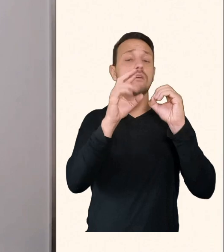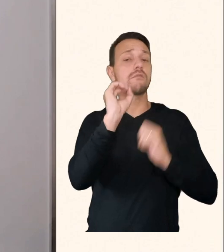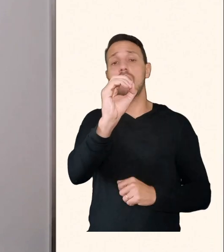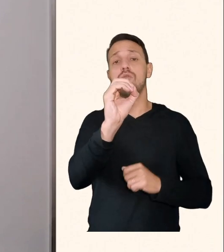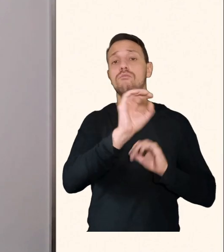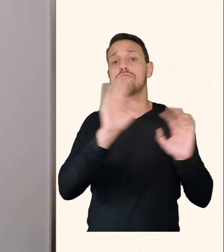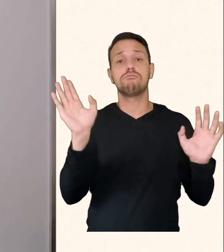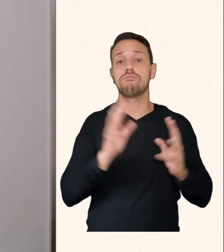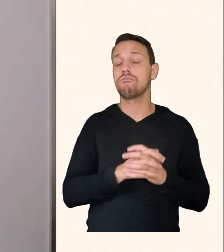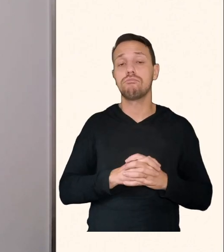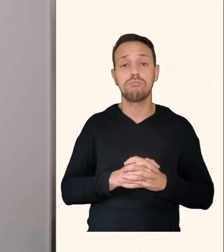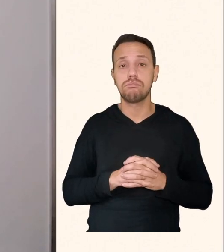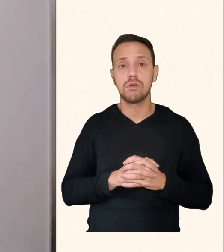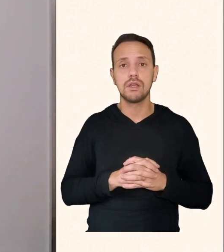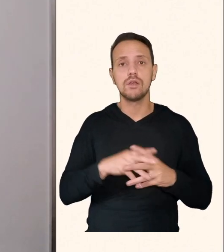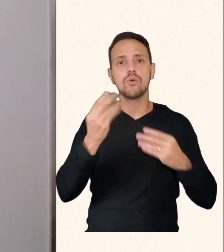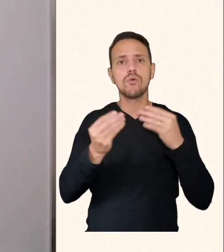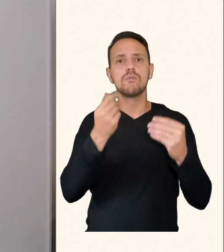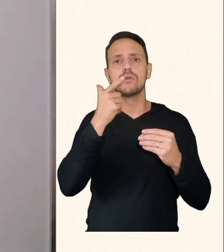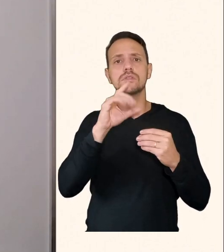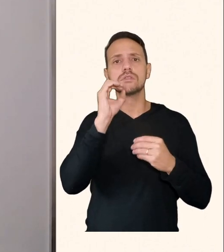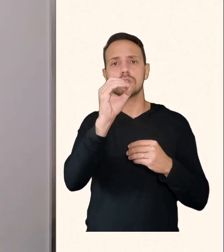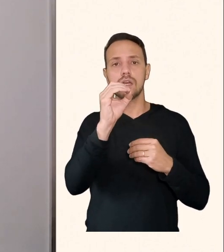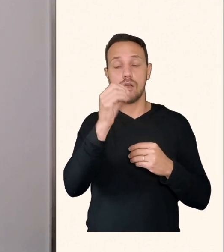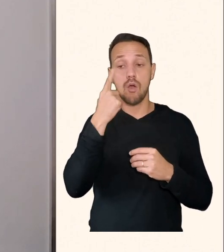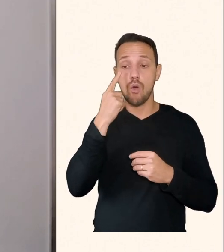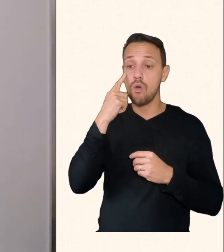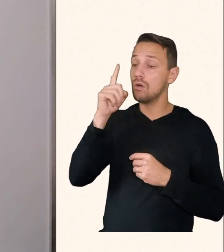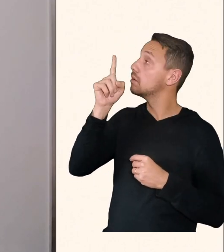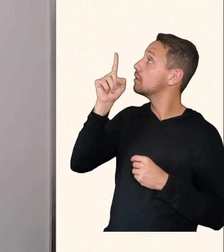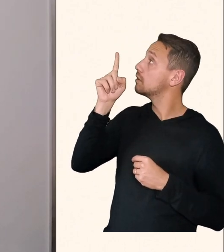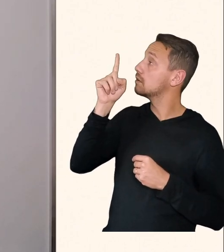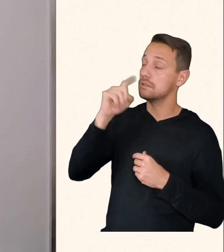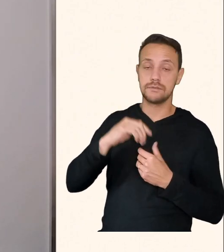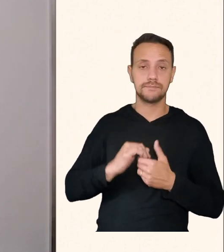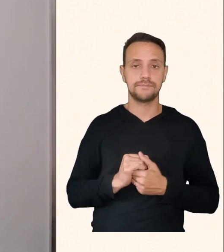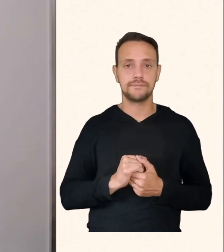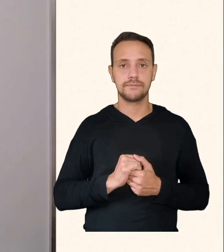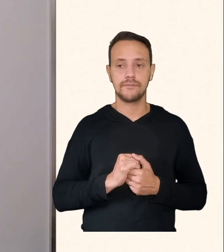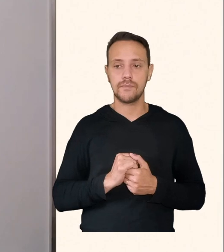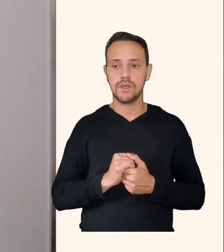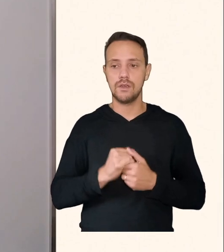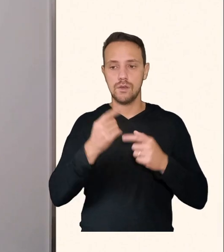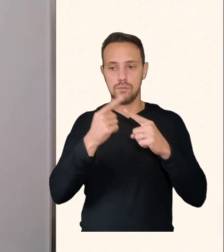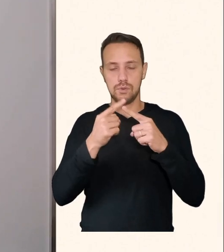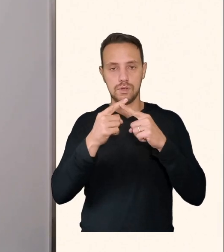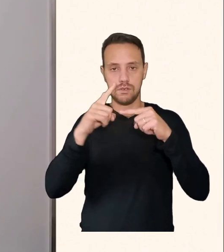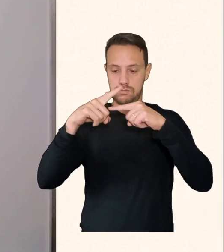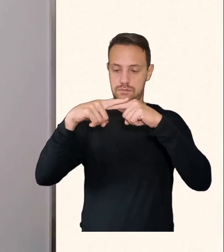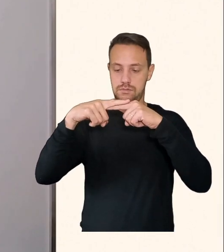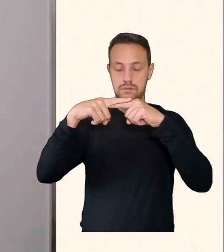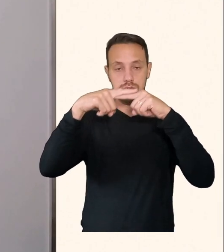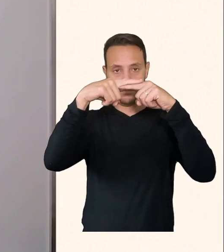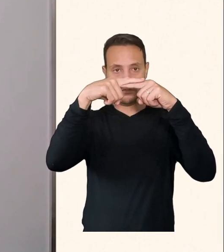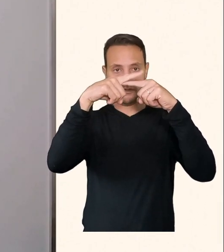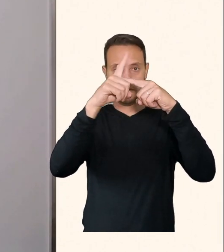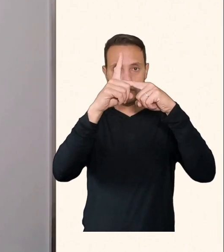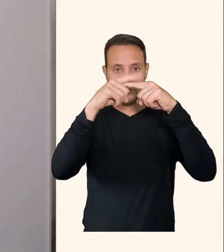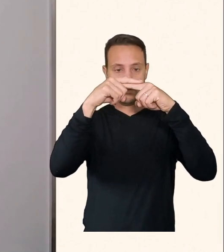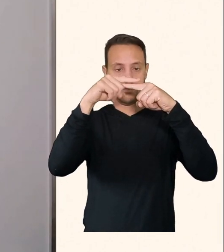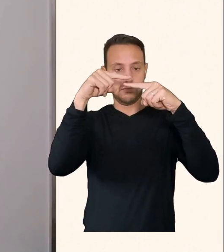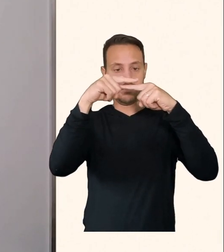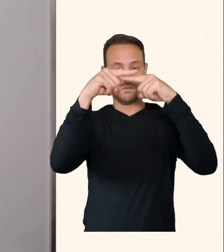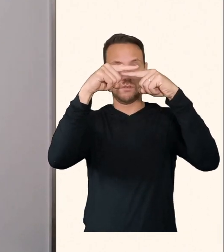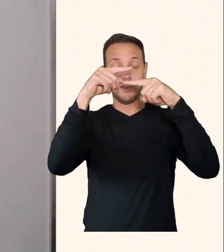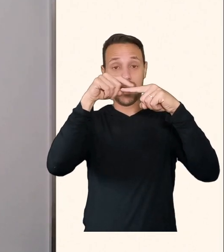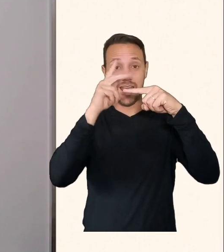produto vetorial entre um versor e ele mesmo, que tem ângulo zero, né? O ângulo entre um versor e ele